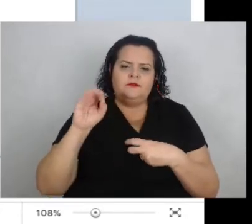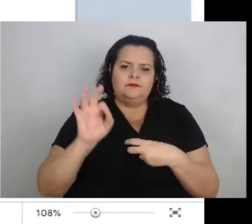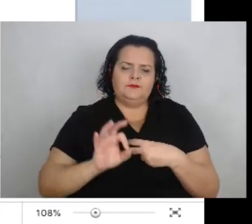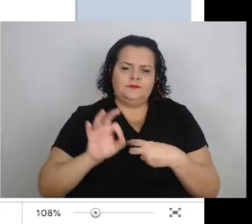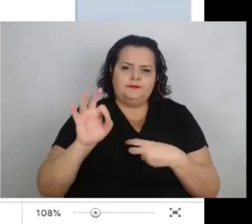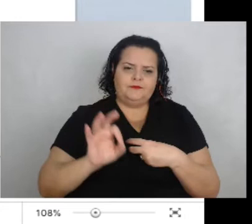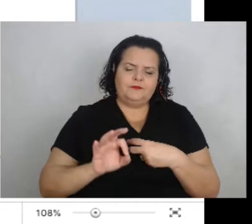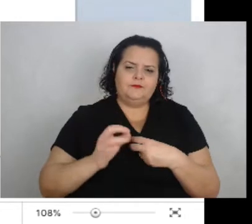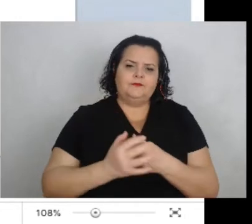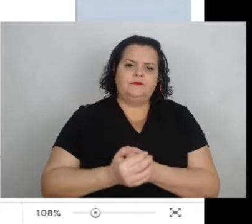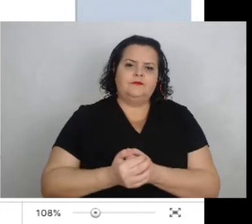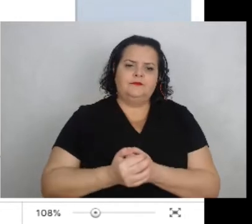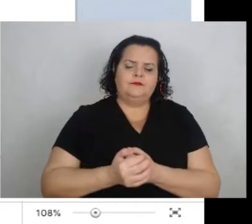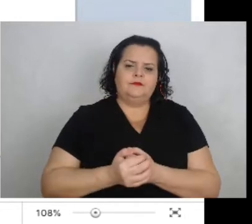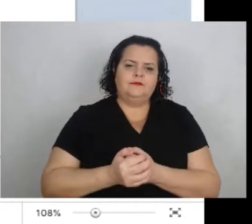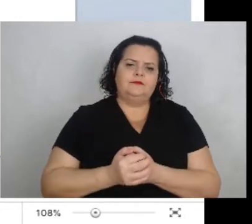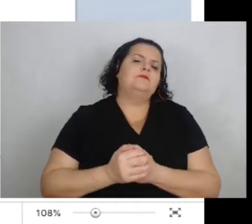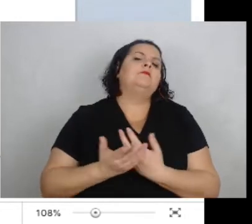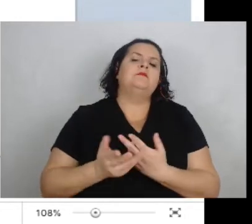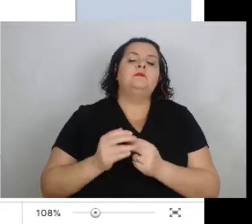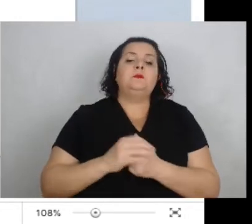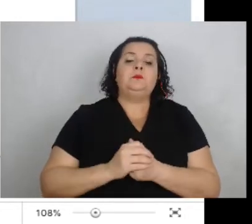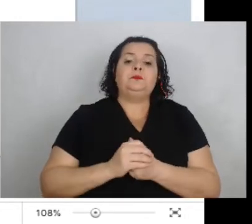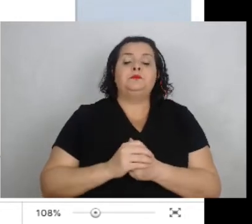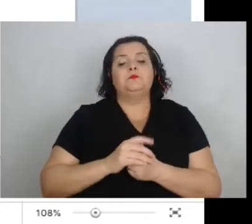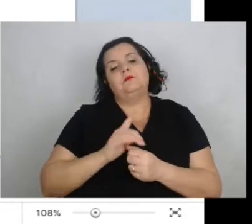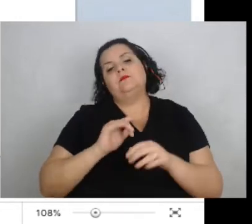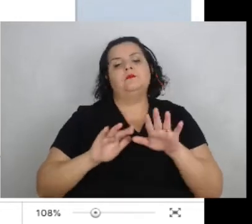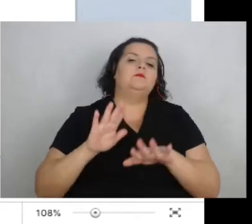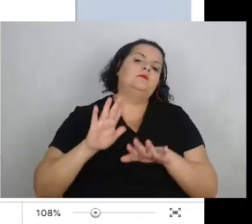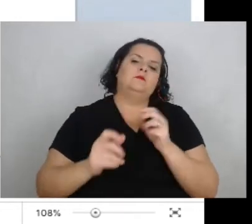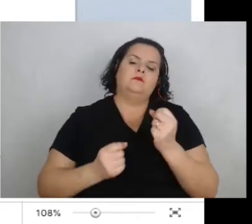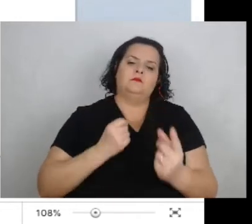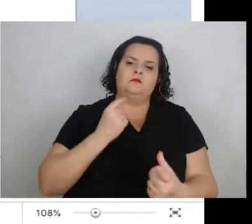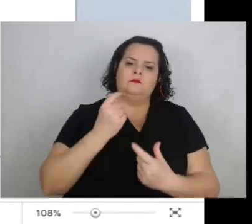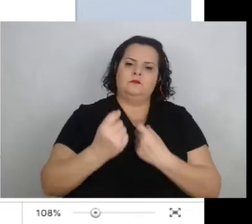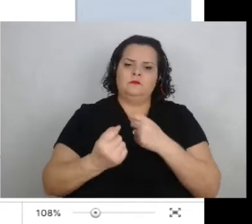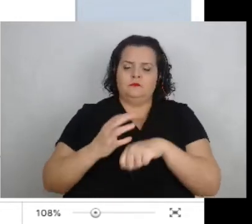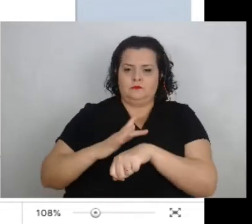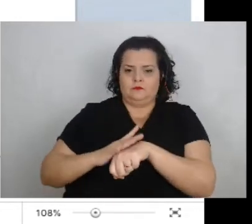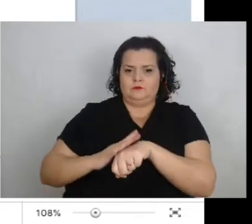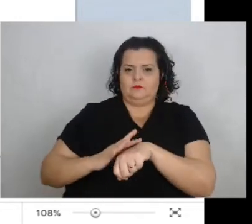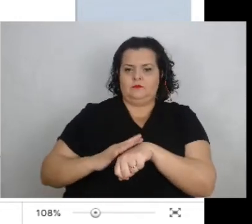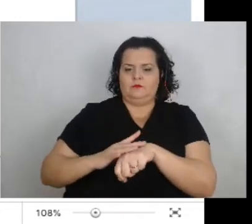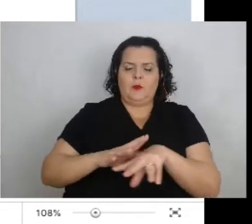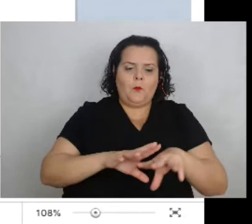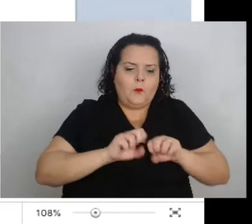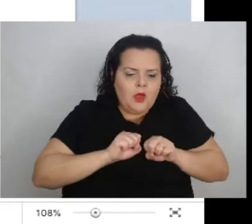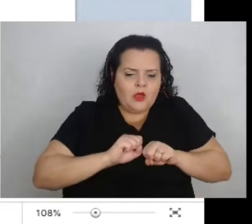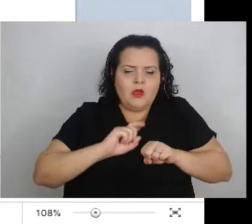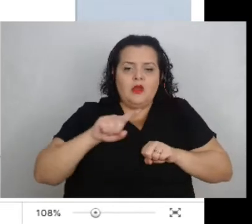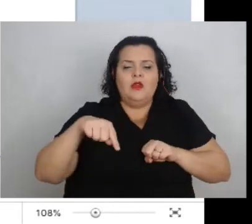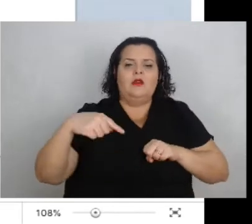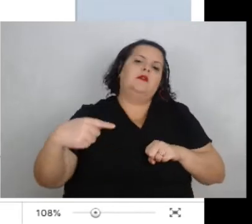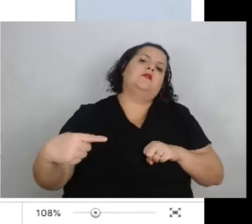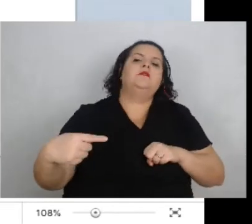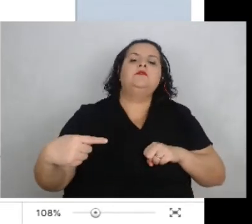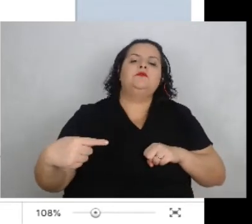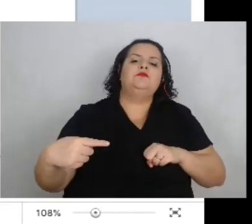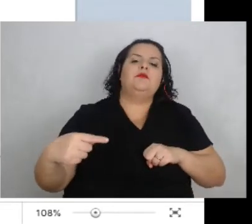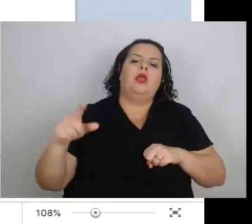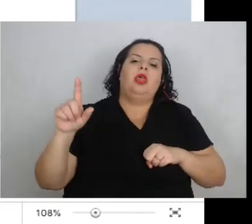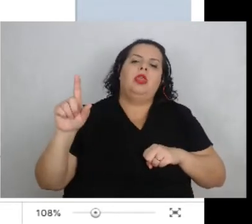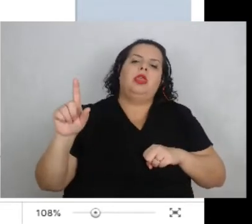isso nós podemos ter pacientes que eventualmente tiveram infecção e depois de algum tempo essa